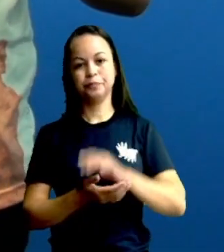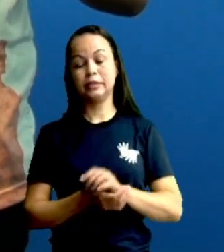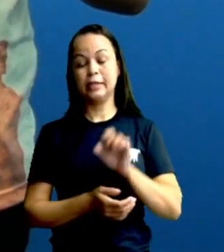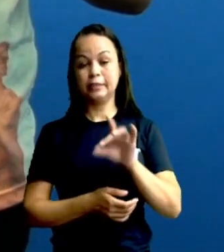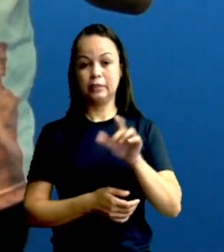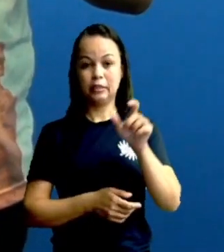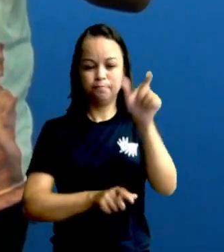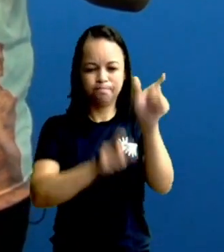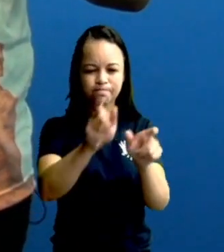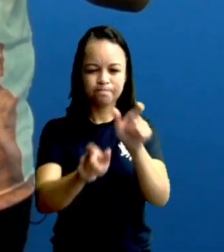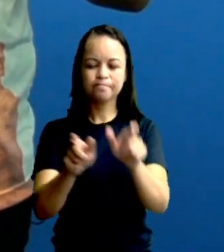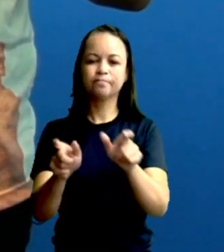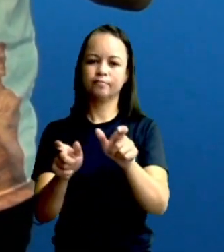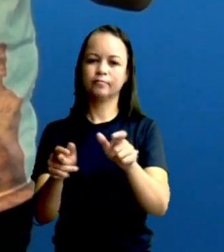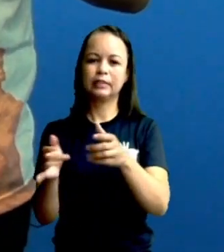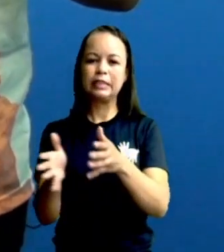parte